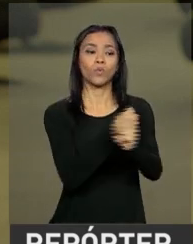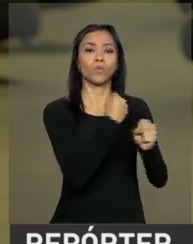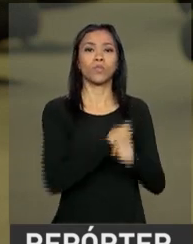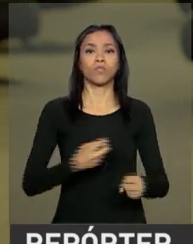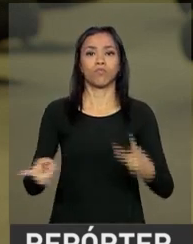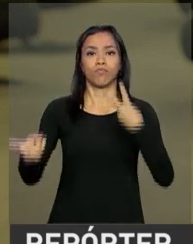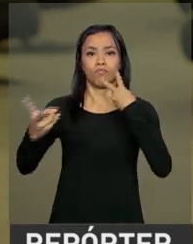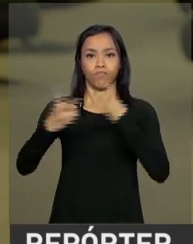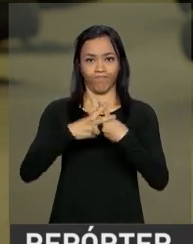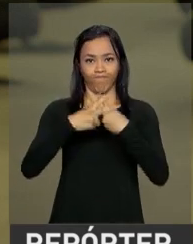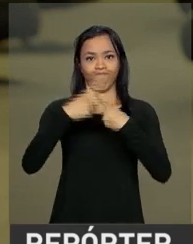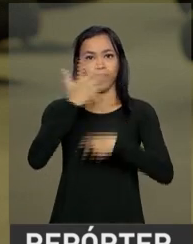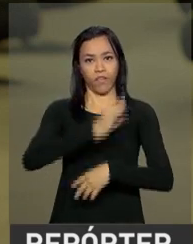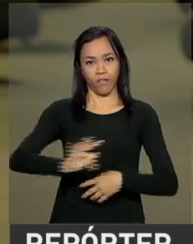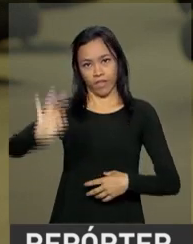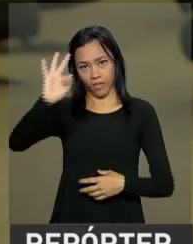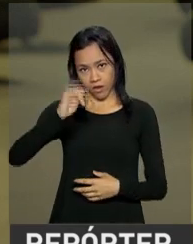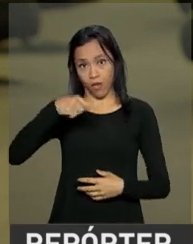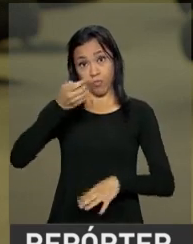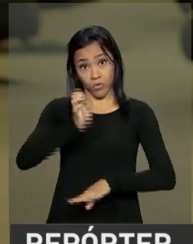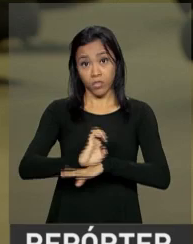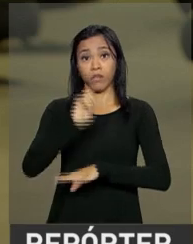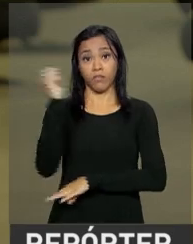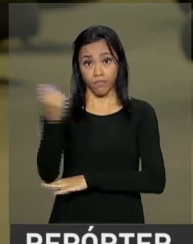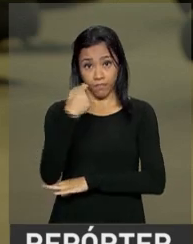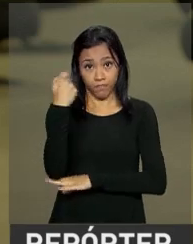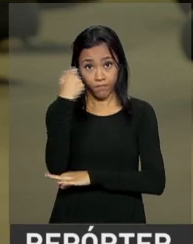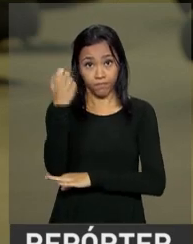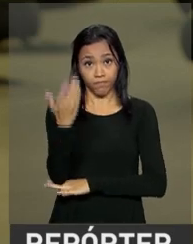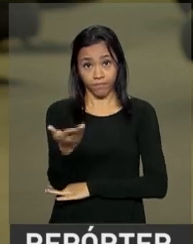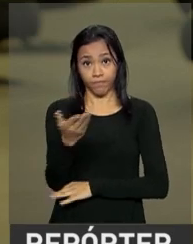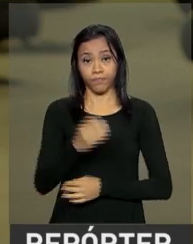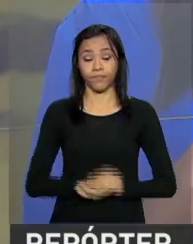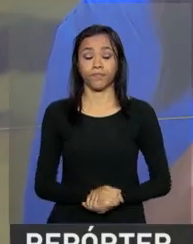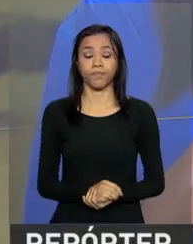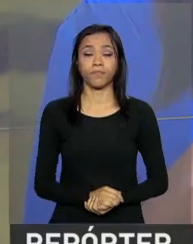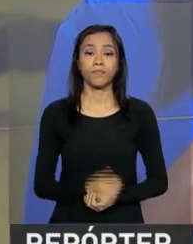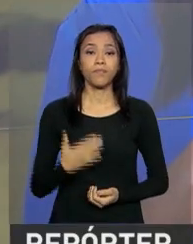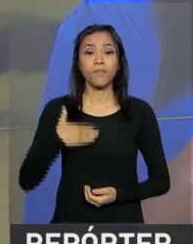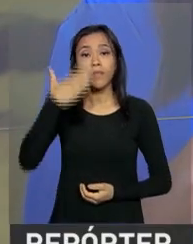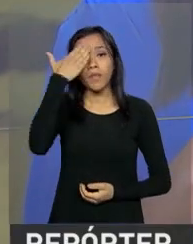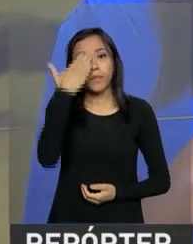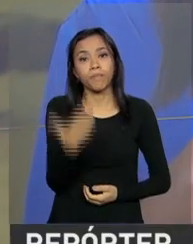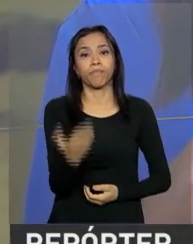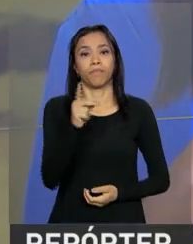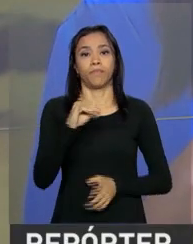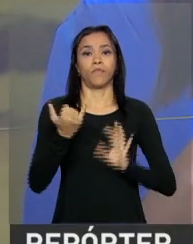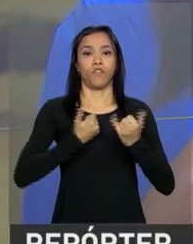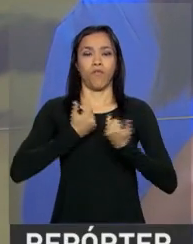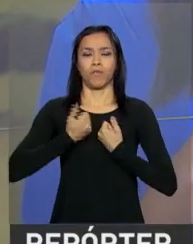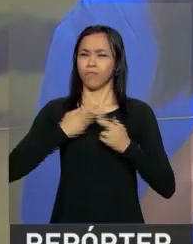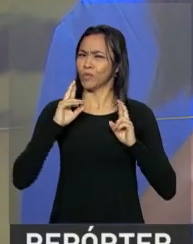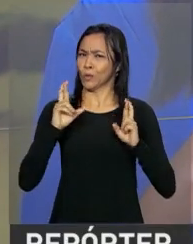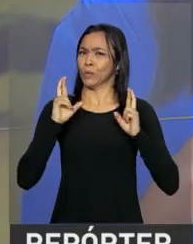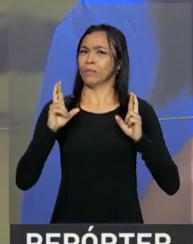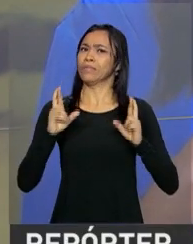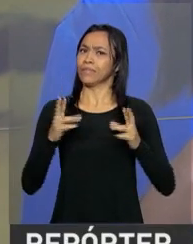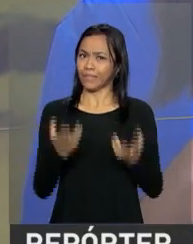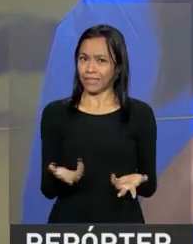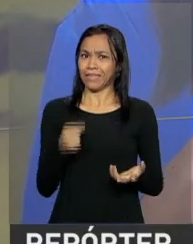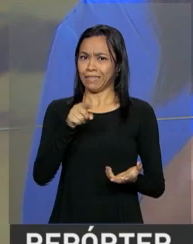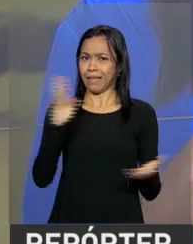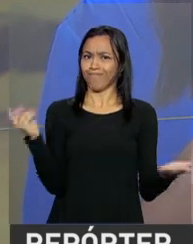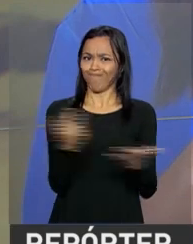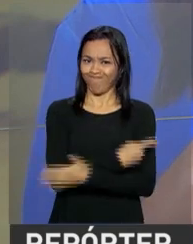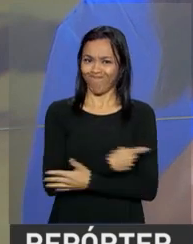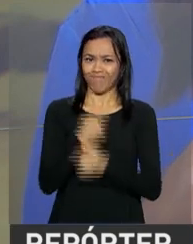federal para o estado do Rio Grande do Sul. Leandro. Obrigado, Paulo, pelas informações. Vamos torcer para que a situação em